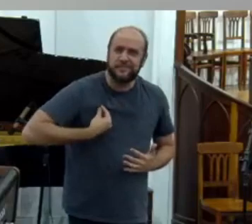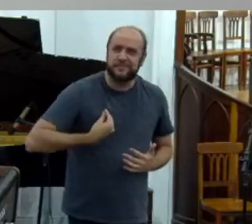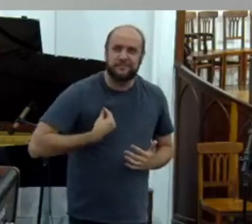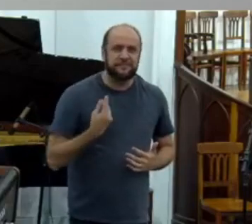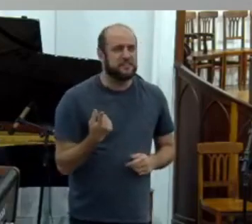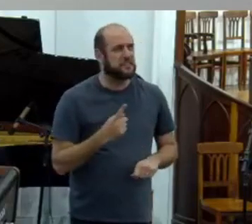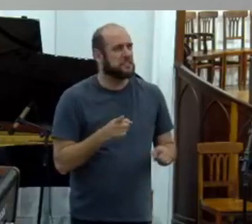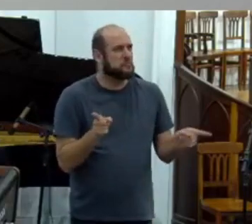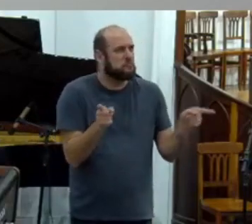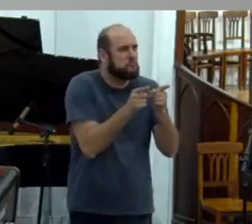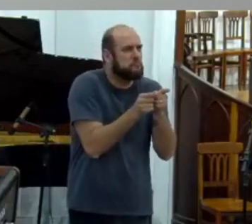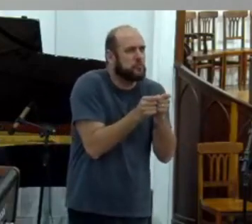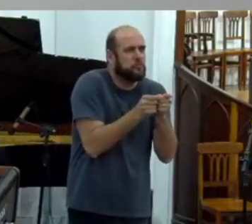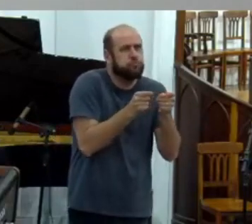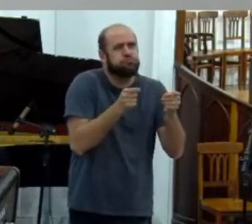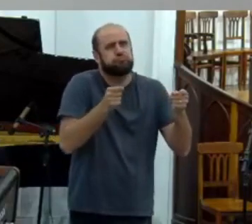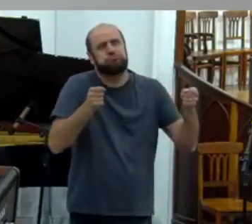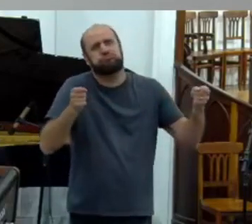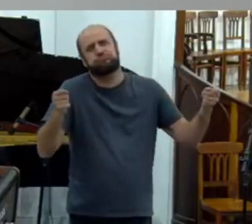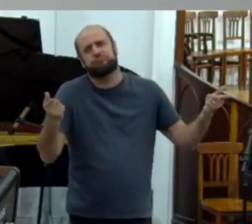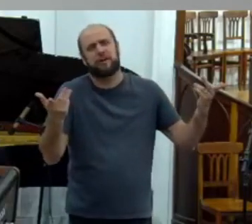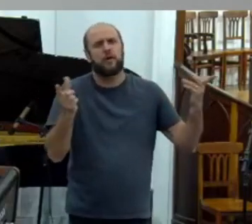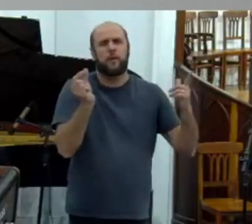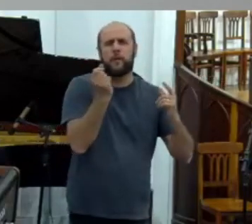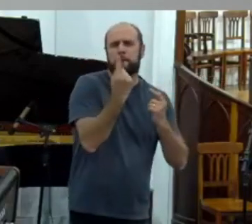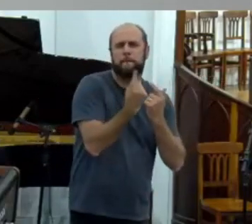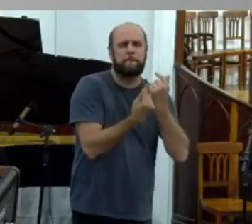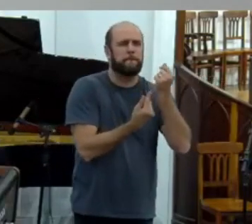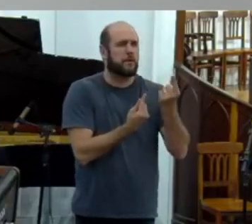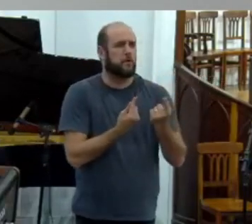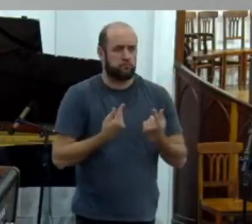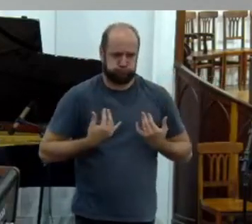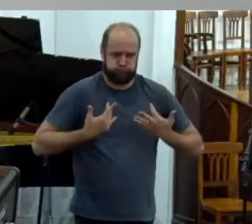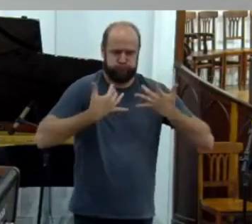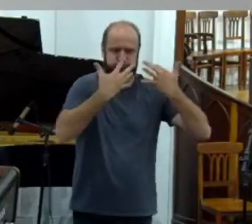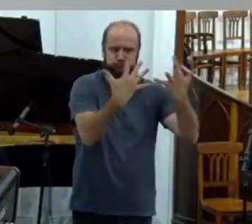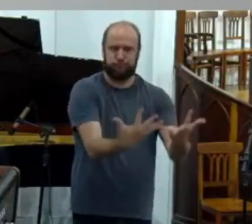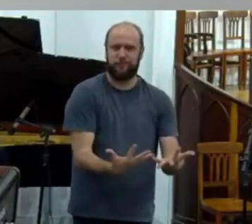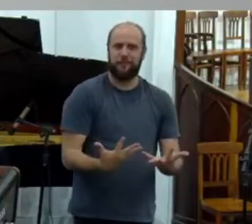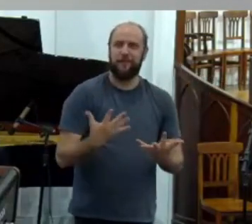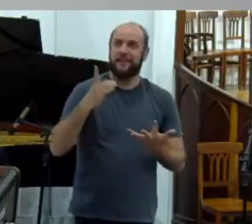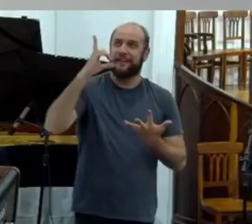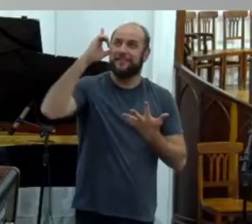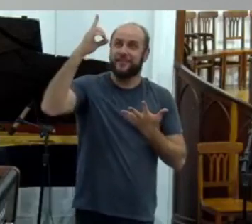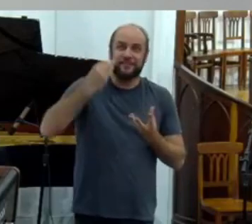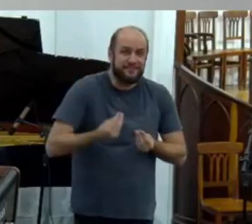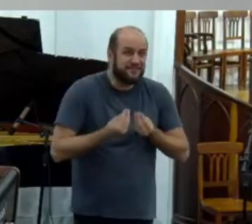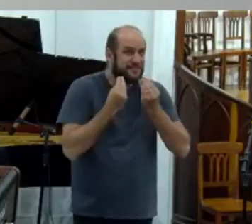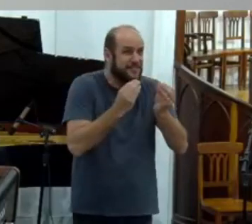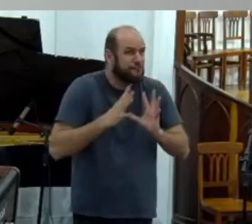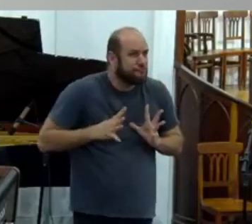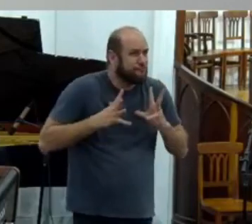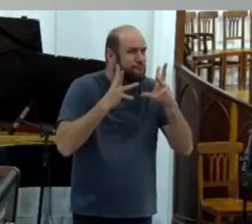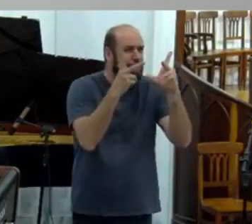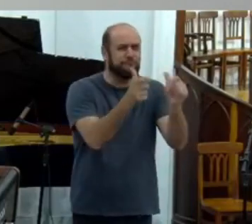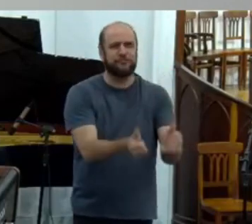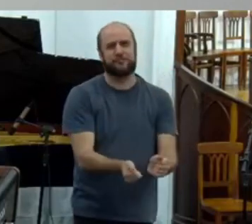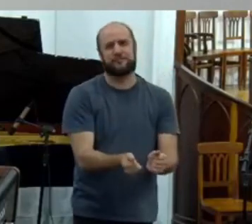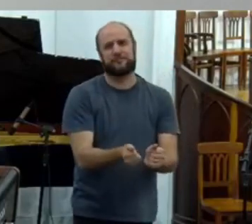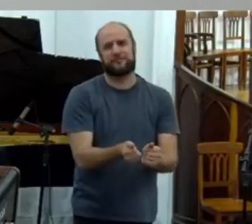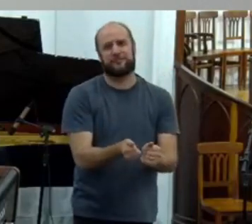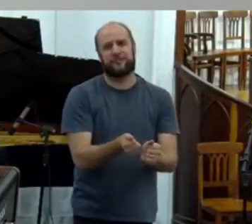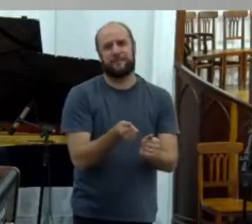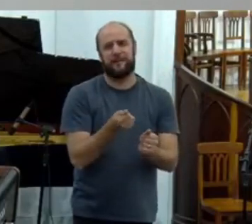sejam eles curtos ou longos, sejam poucos ou muitos, vem da mão do nosso Senhor. E